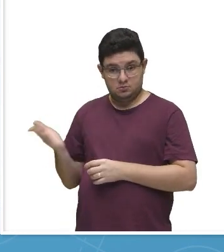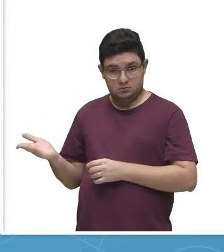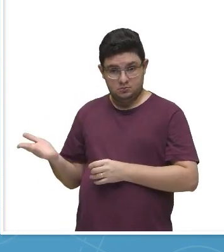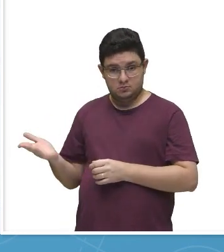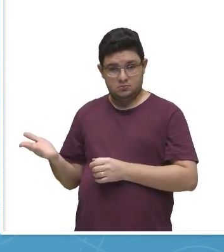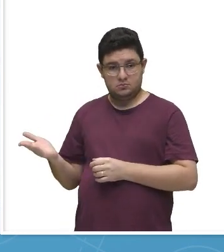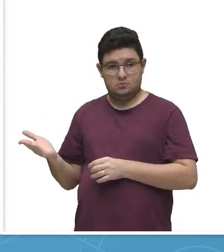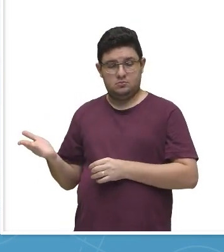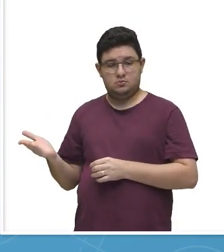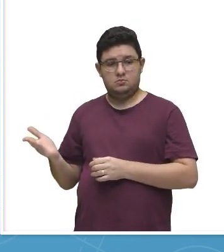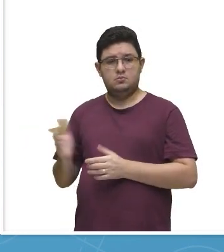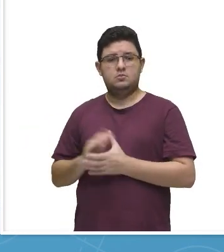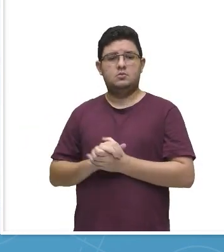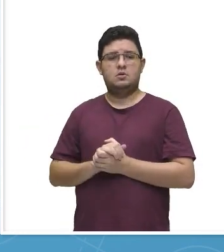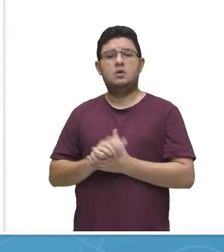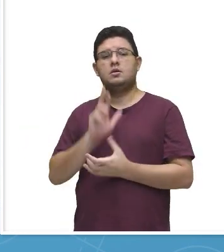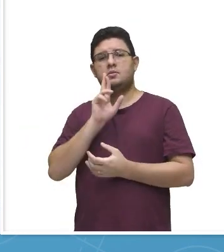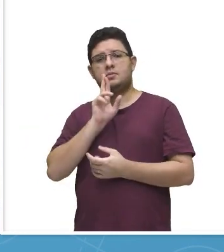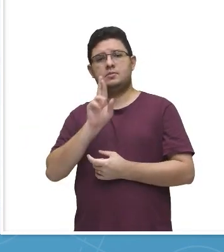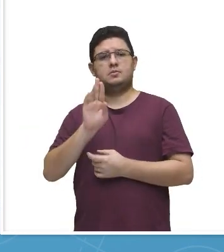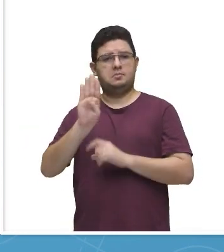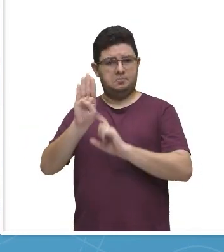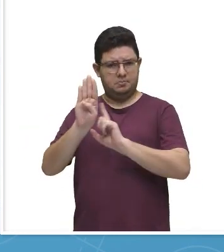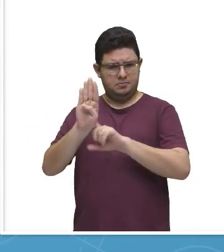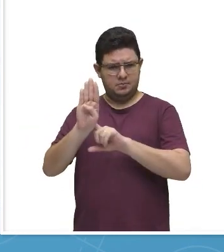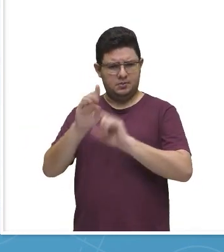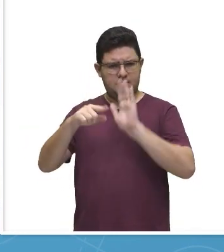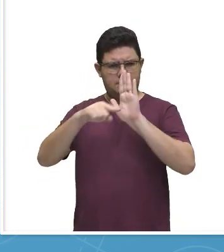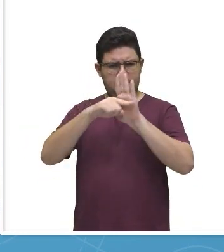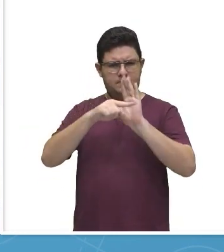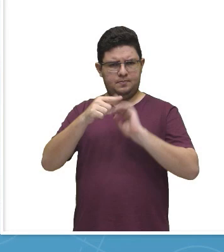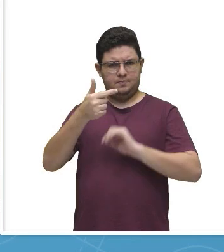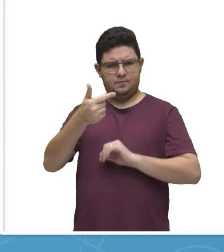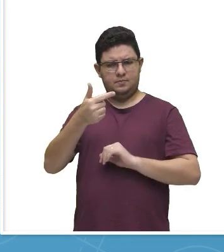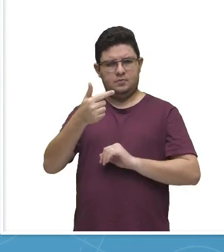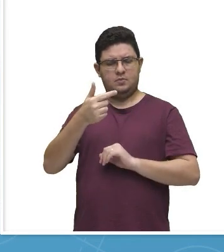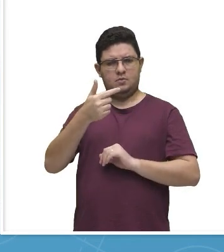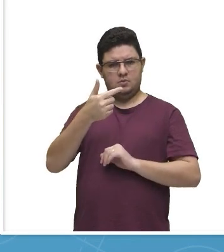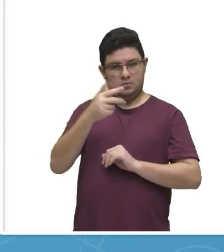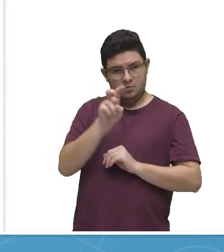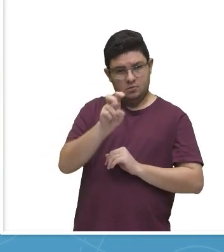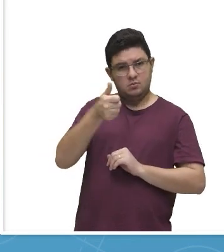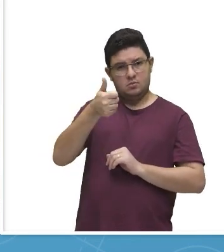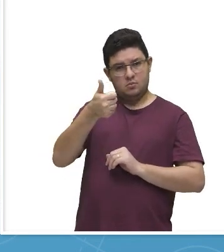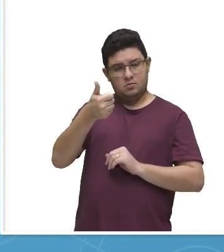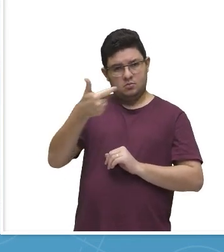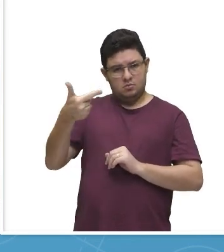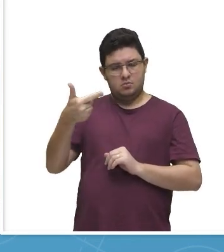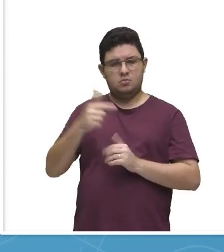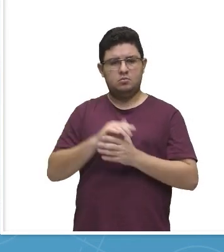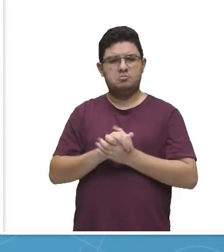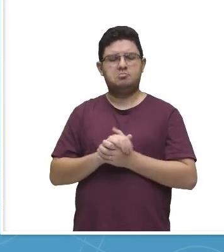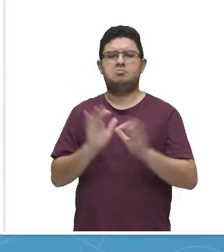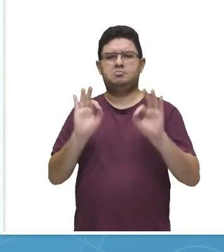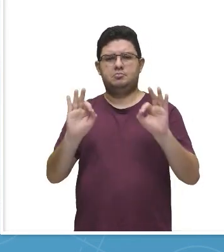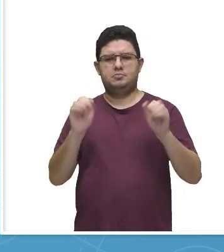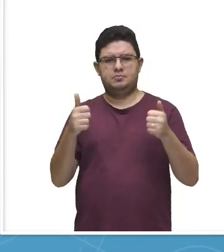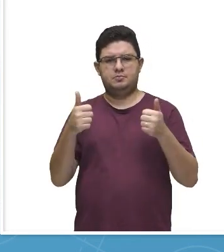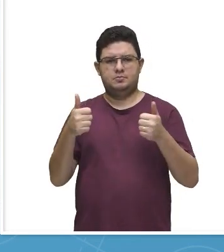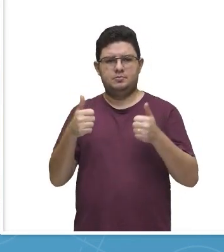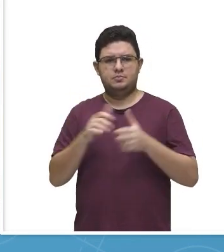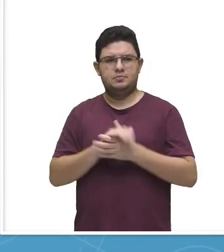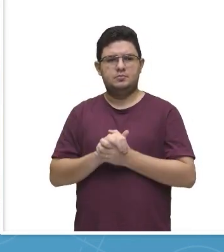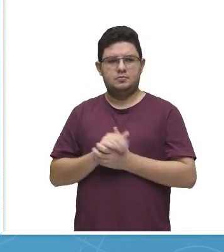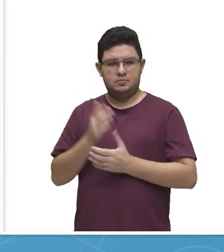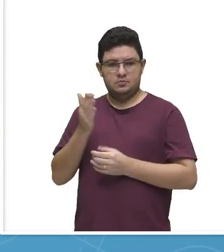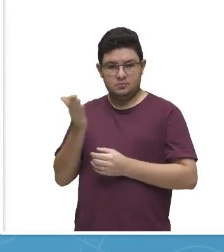Gabriela está dizendo que a letra B deu menos 512. Muito bem. A Ellen, dizendo que a letra